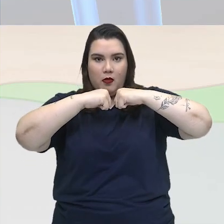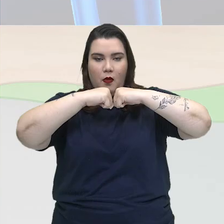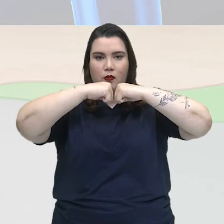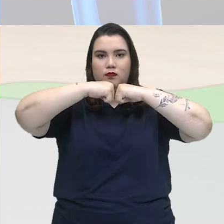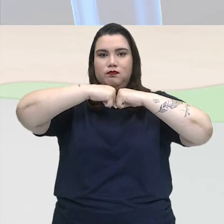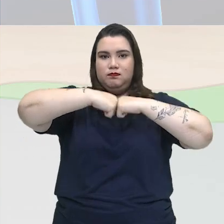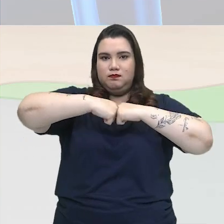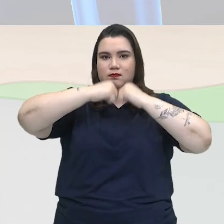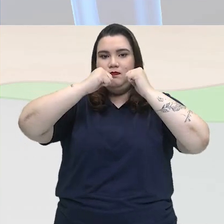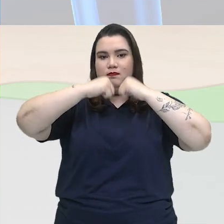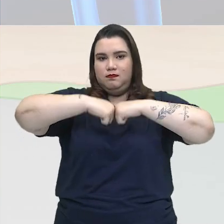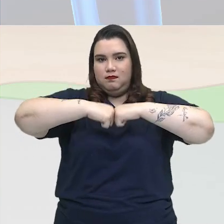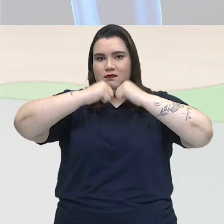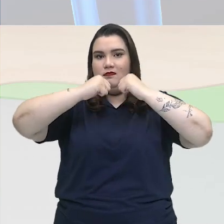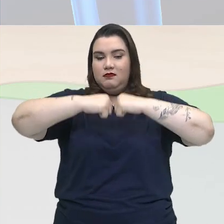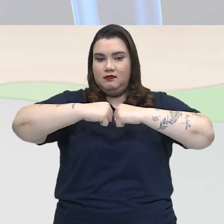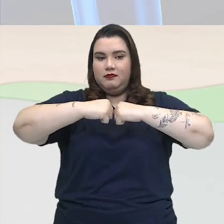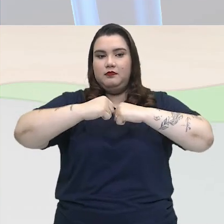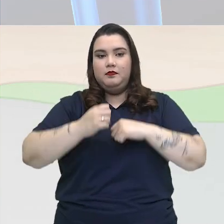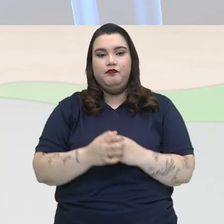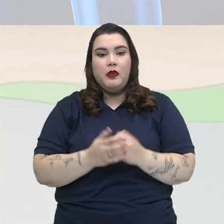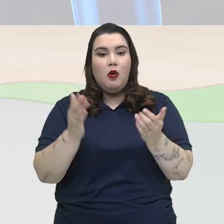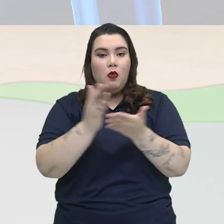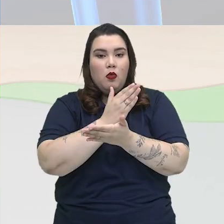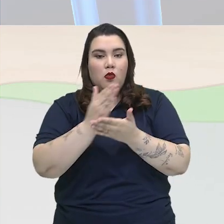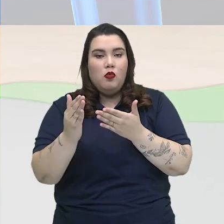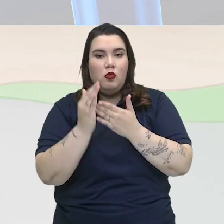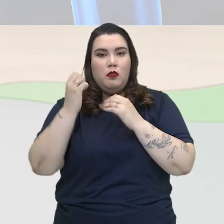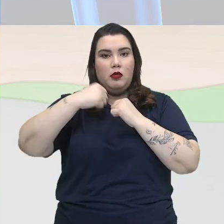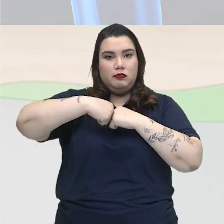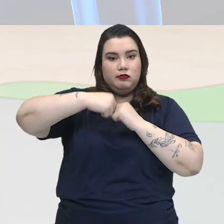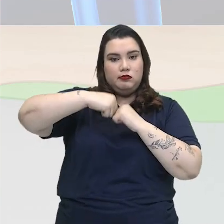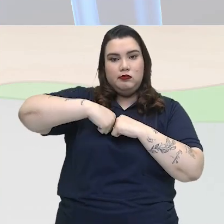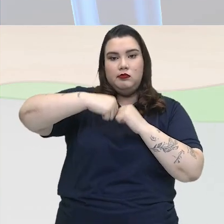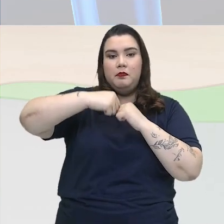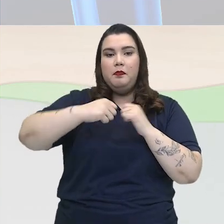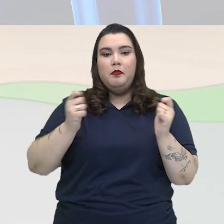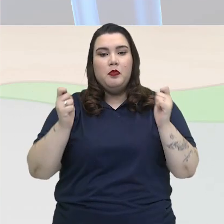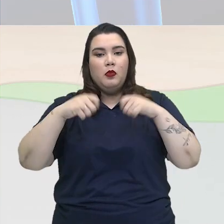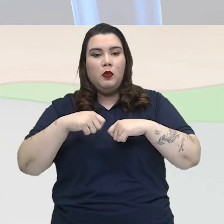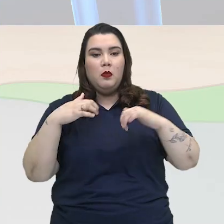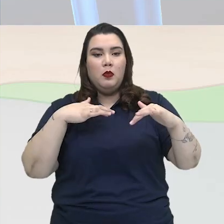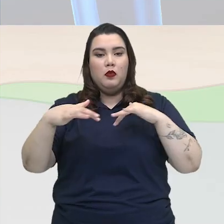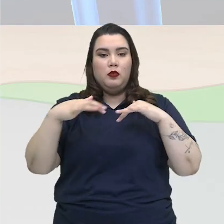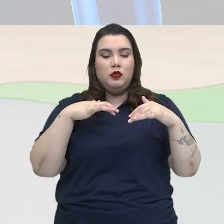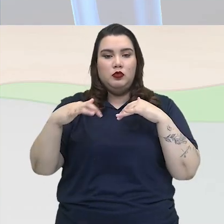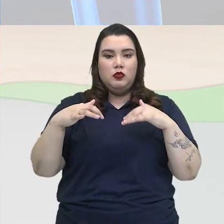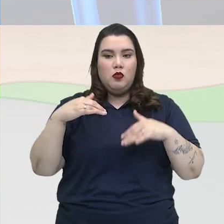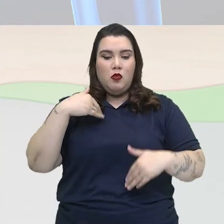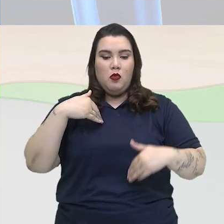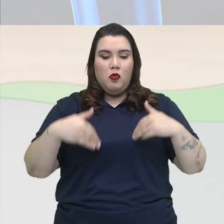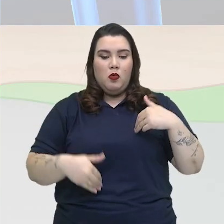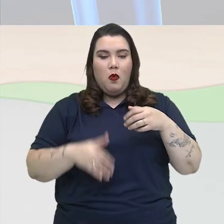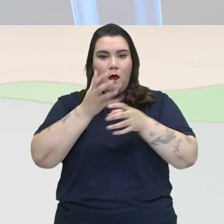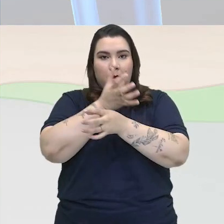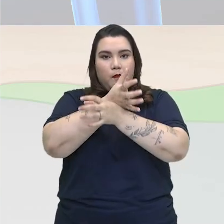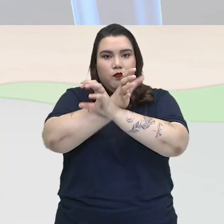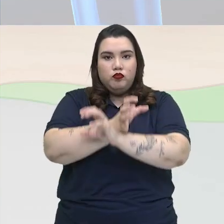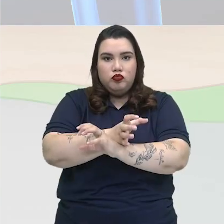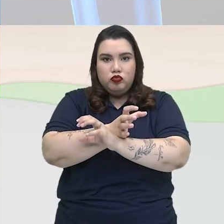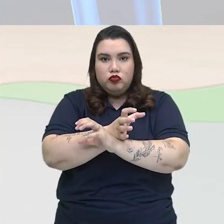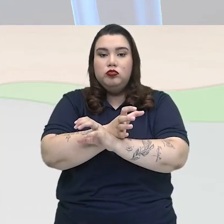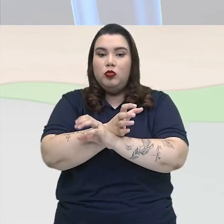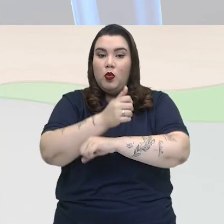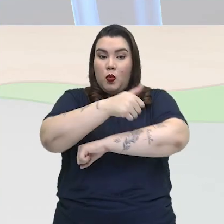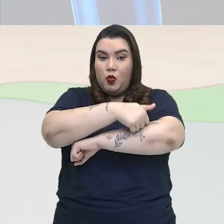ossos, certo? E algumas articulações, elas permitem a movimentação do nosso